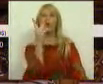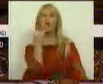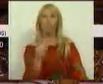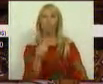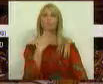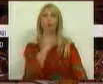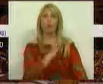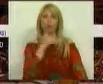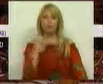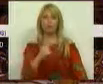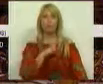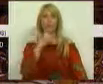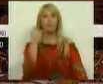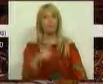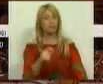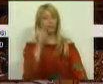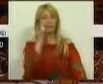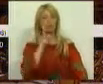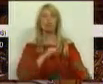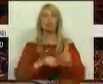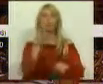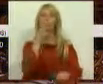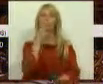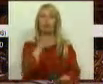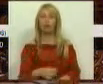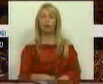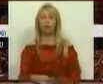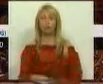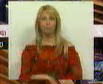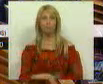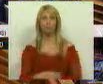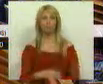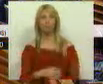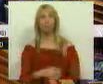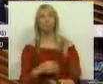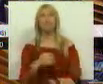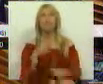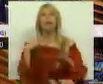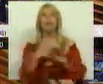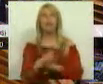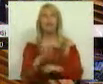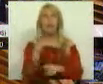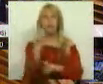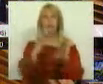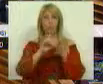Muito obrigado, Sr. Presidente. Sr. Presidente, Sras. E Srs. Deputados, através de dois projetos de resolução,